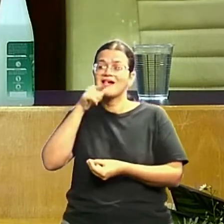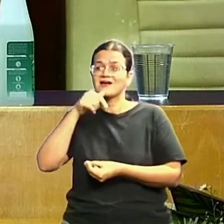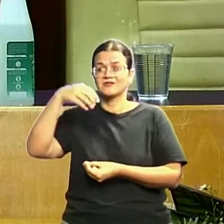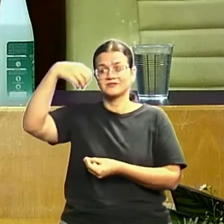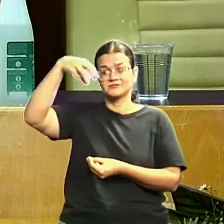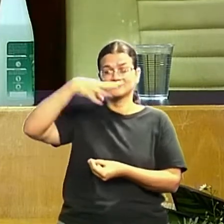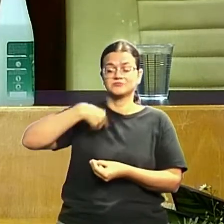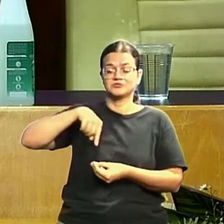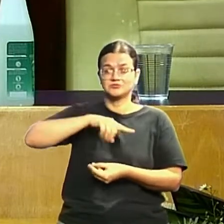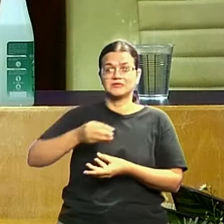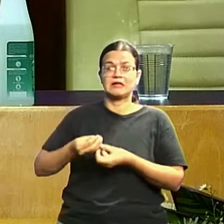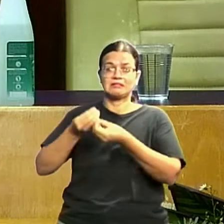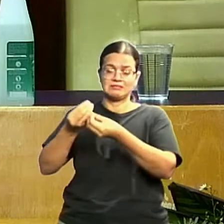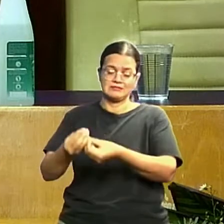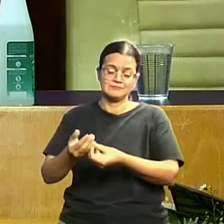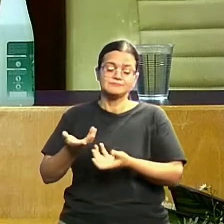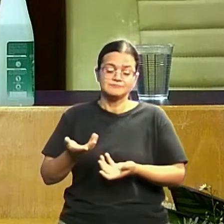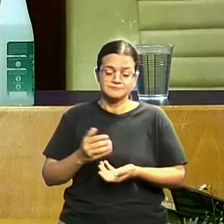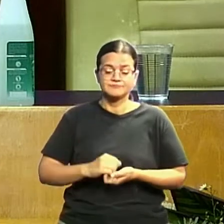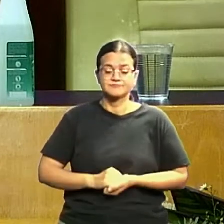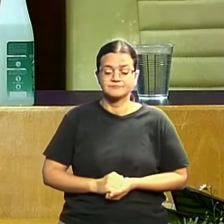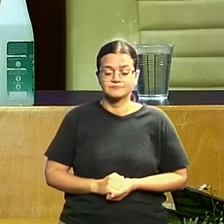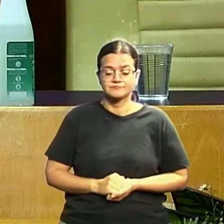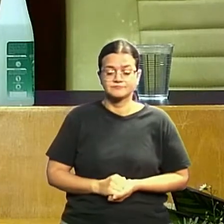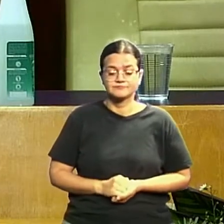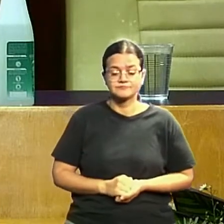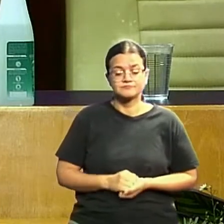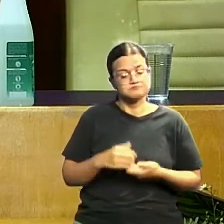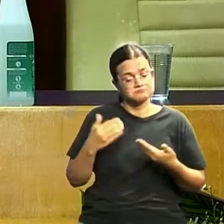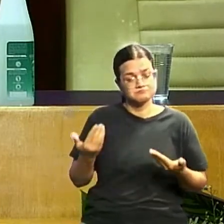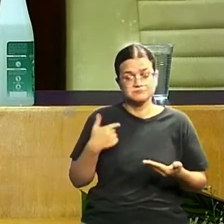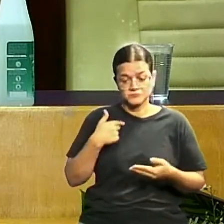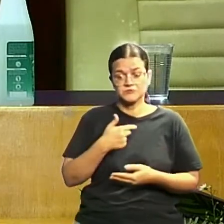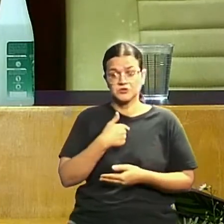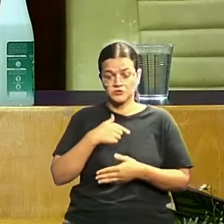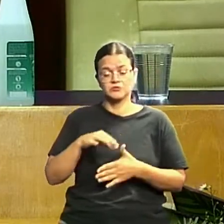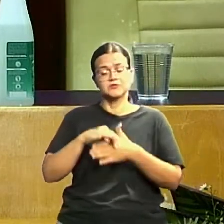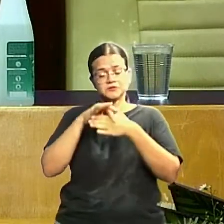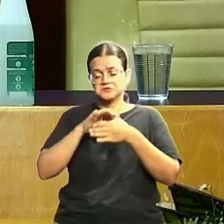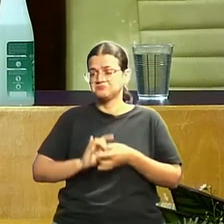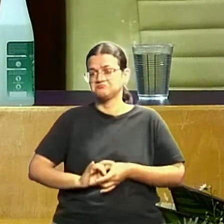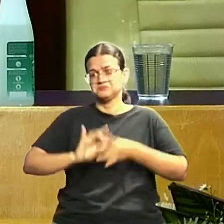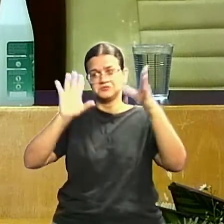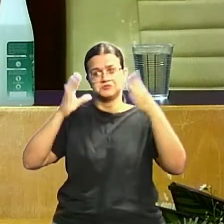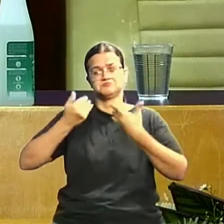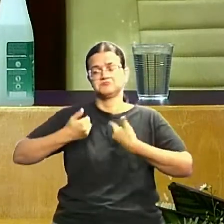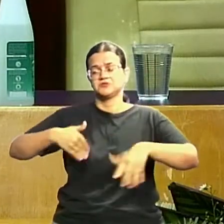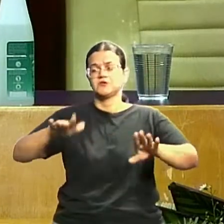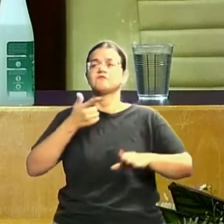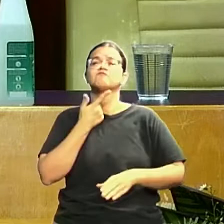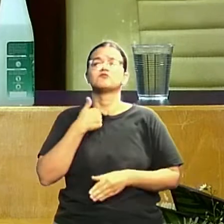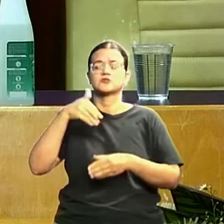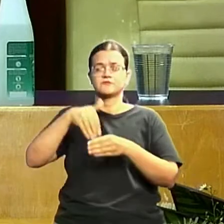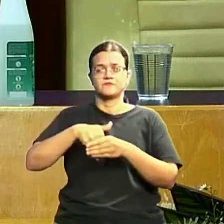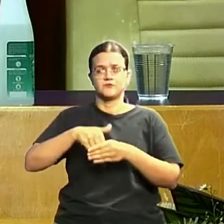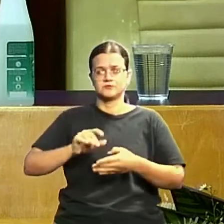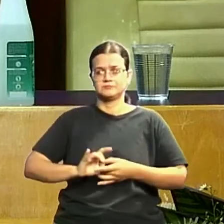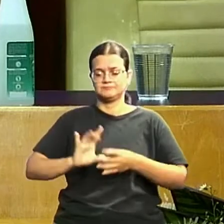água e da energia no município de Goiânia. Mas, em nome da liderança, nós vamos liberar os companheiros para